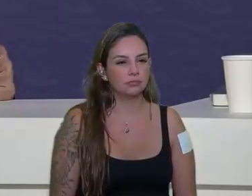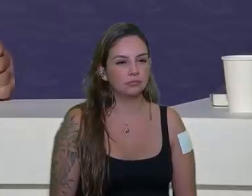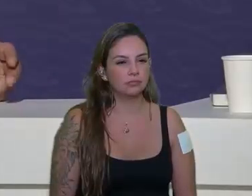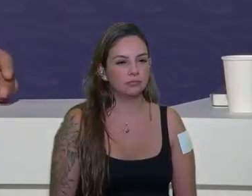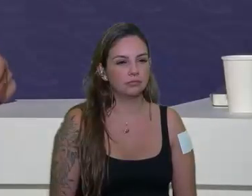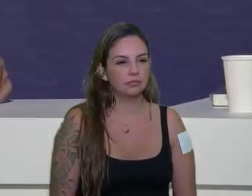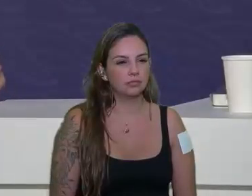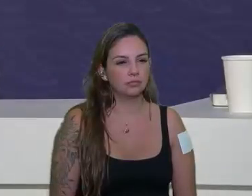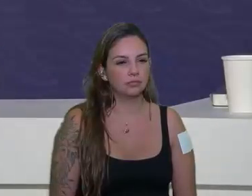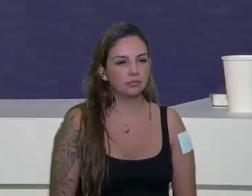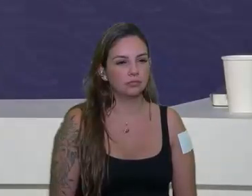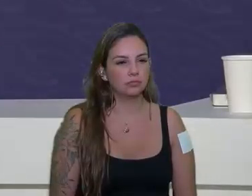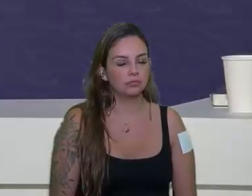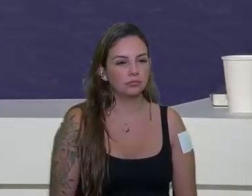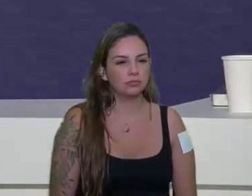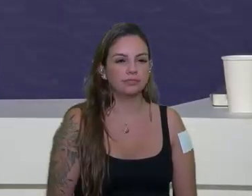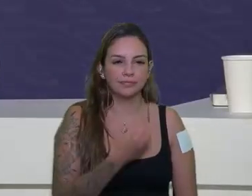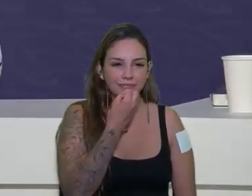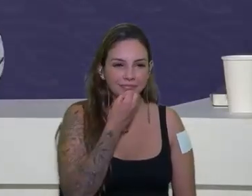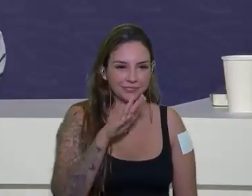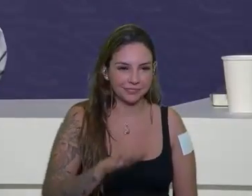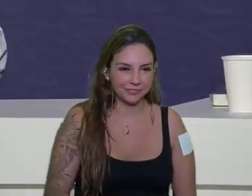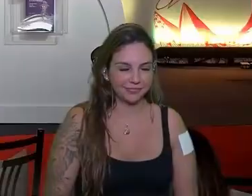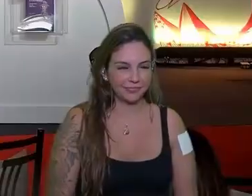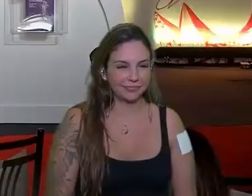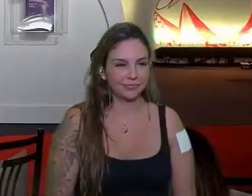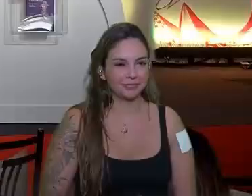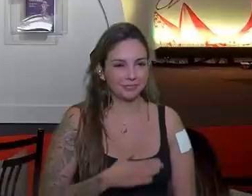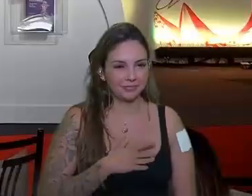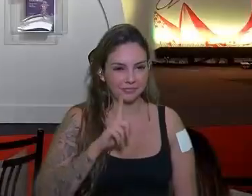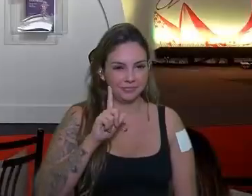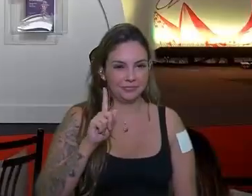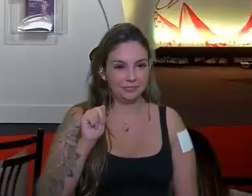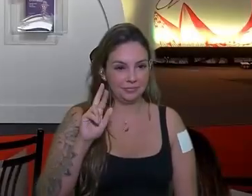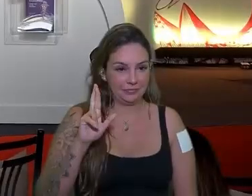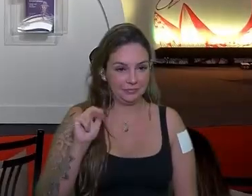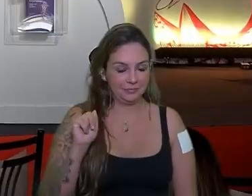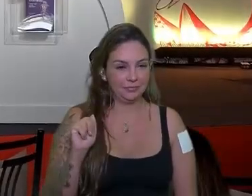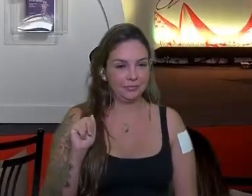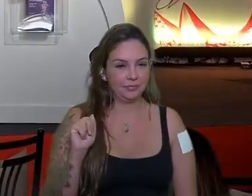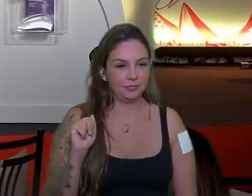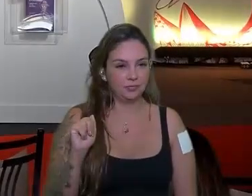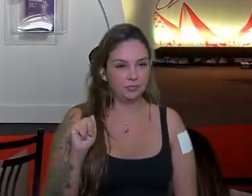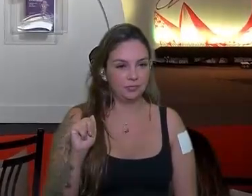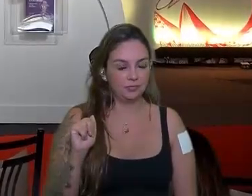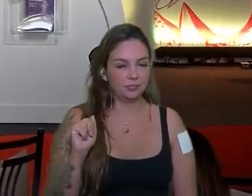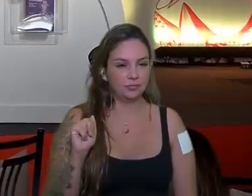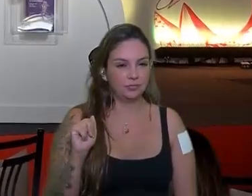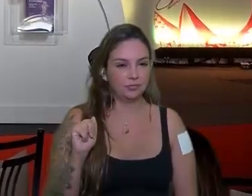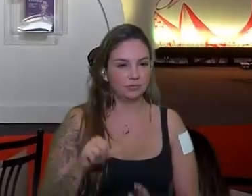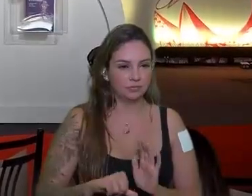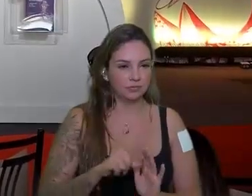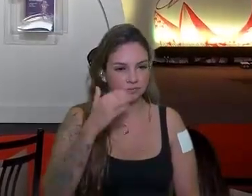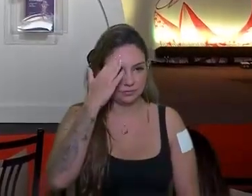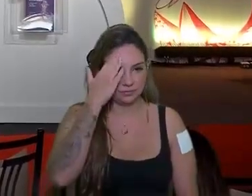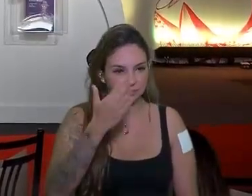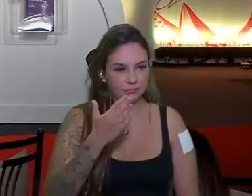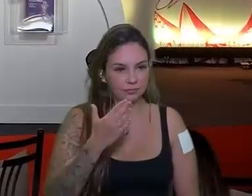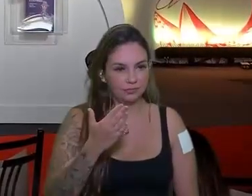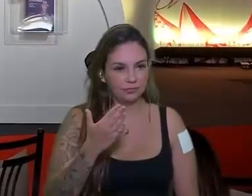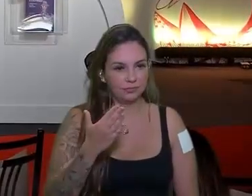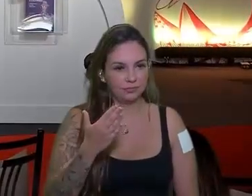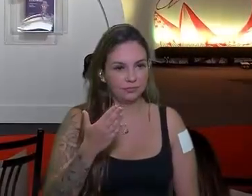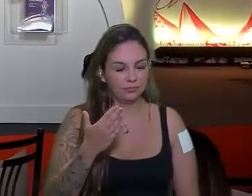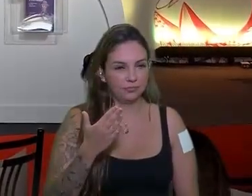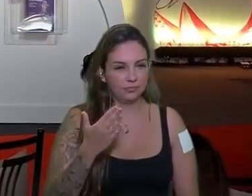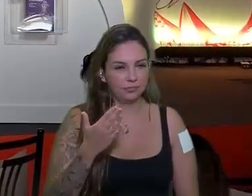cá. Boa tarde, gente. Tudo bem? Meu nome é Lara. A quarta e última pessoa sentada é Lara Prado, uma mulher